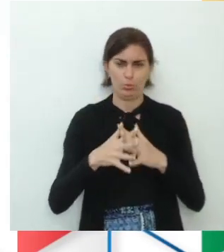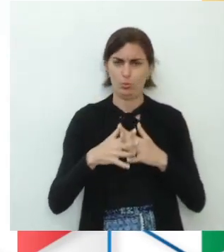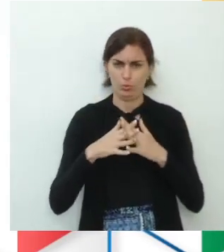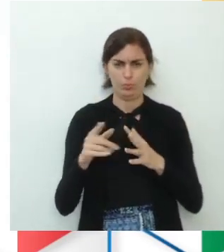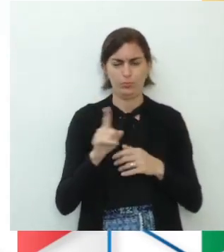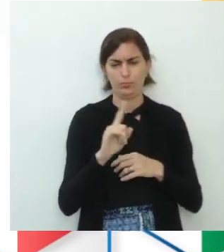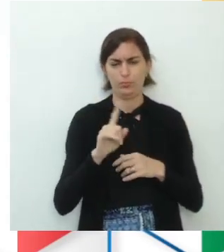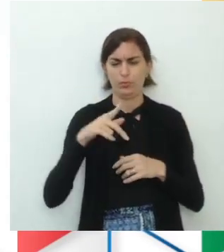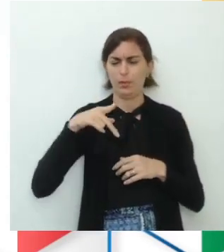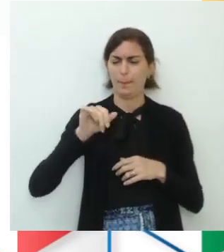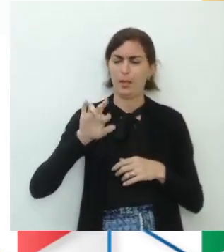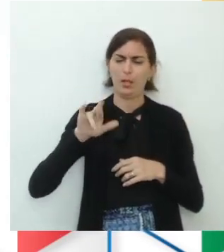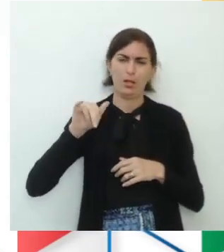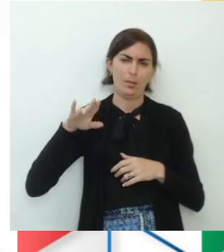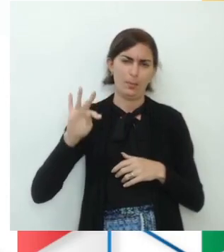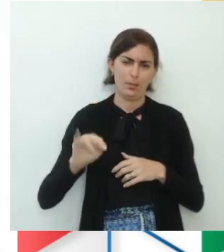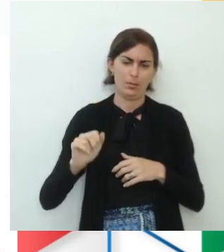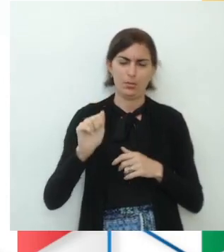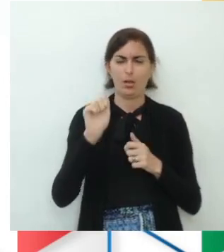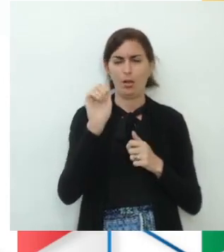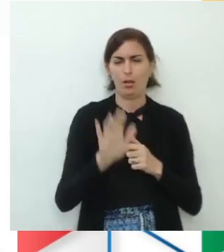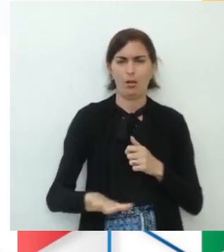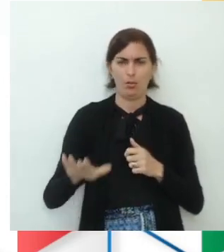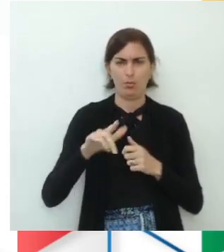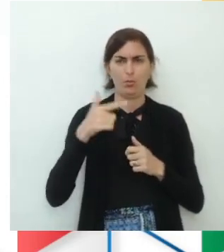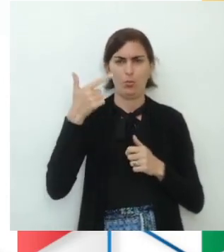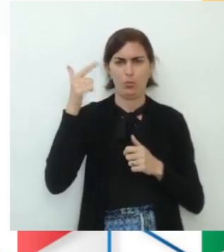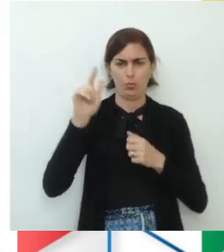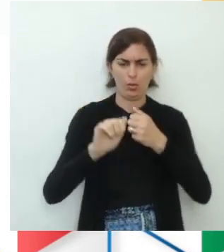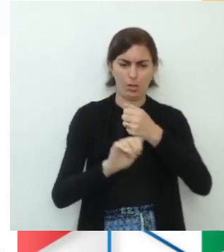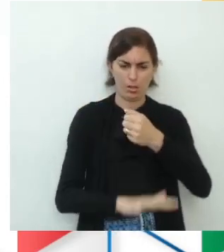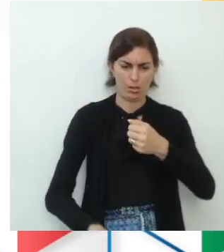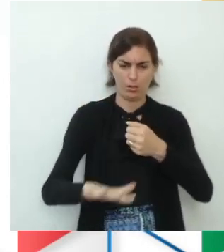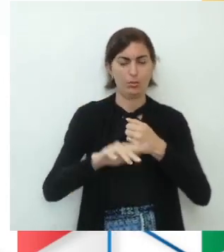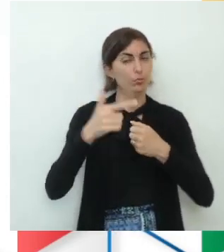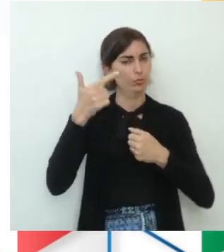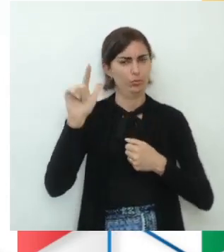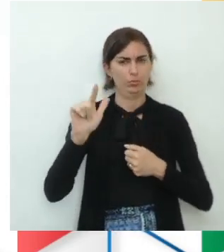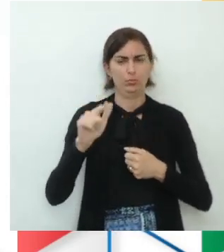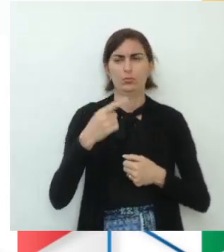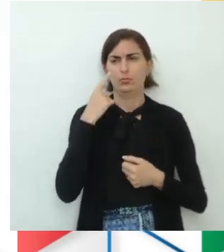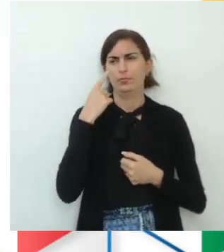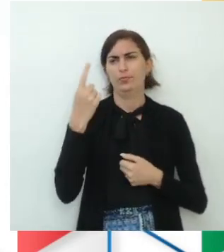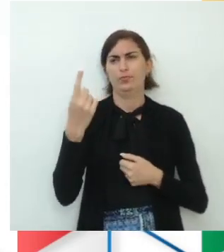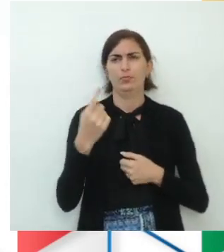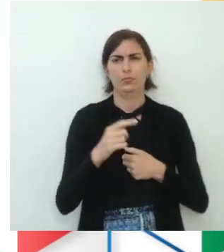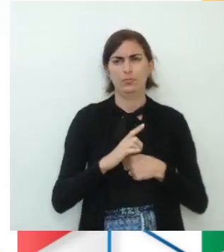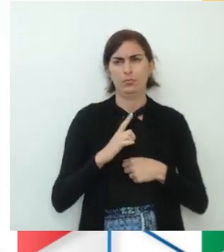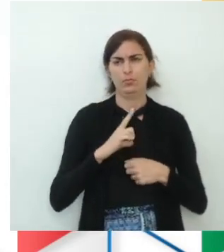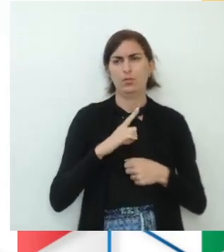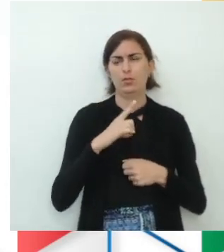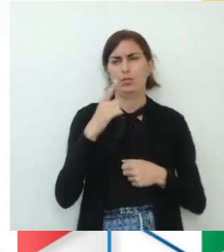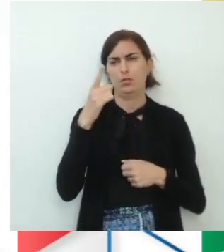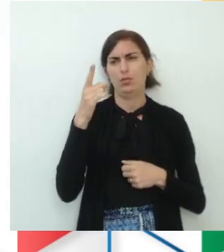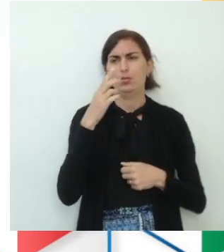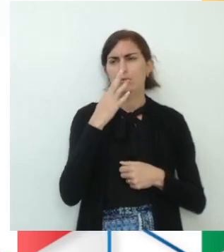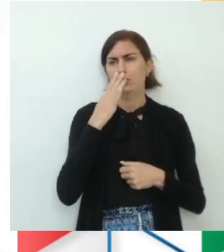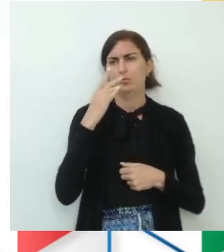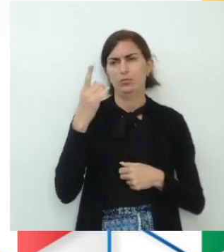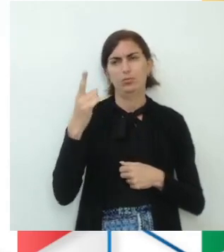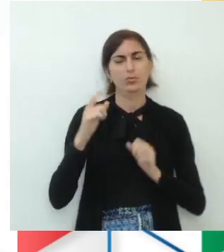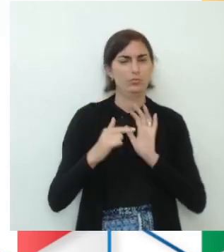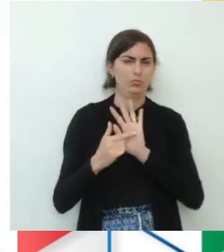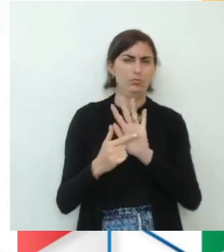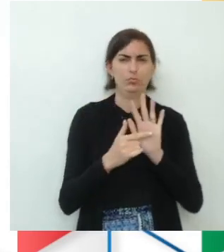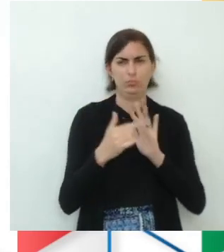favor. Perímetro é uma coisa, área em relação à proporcionalidade é outra, tá? E nos pontos ele ficou com essa cor que a gente aí